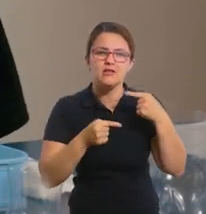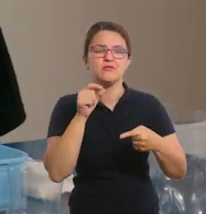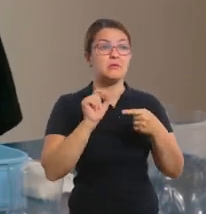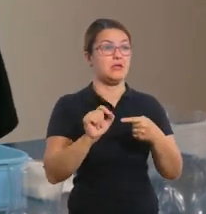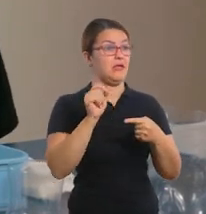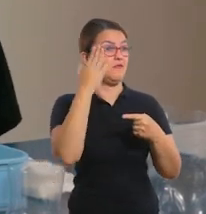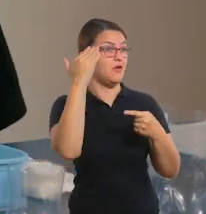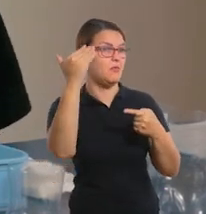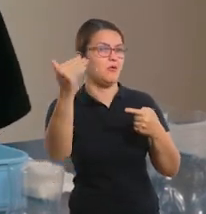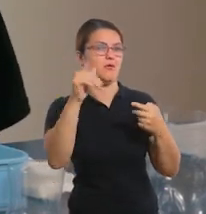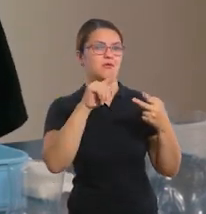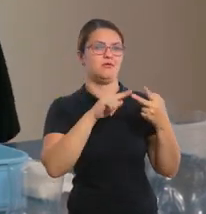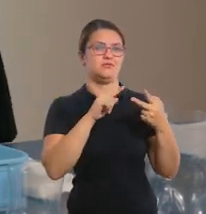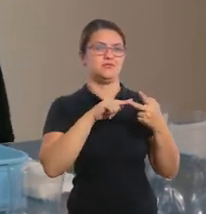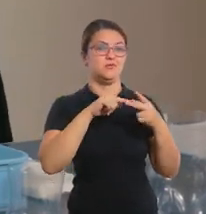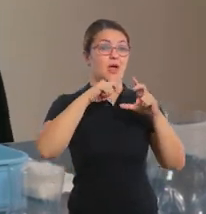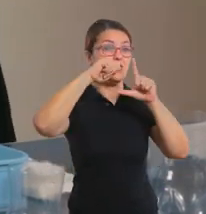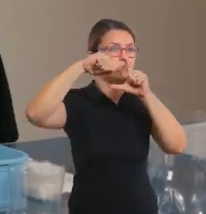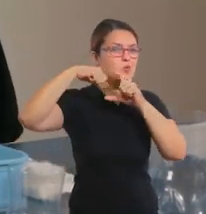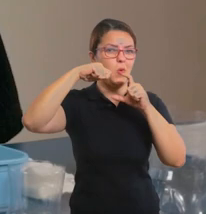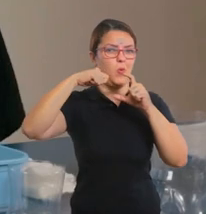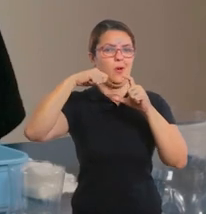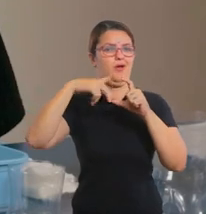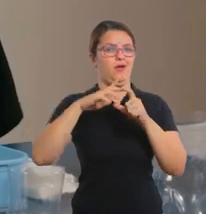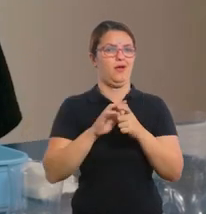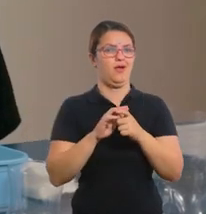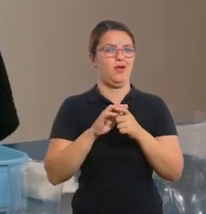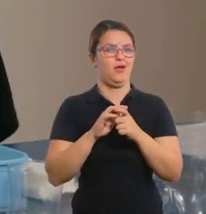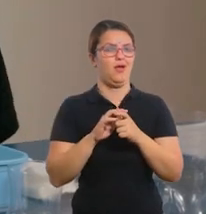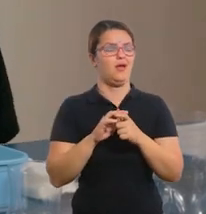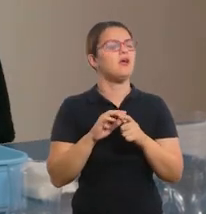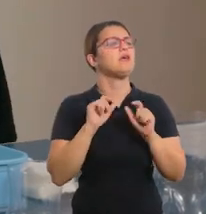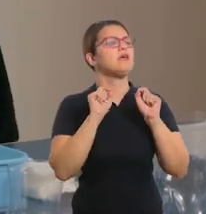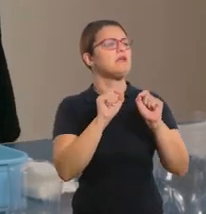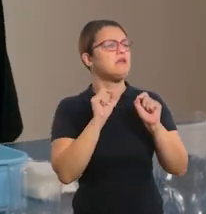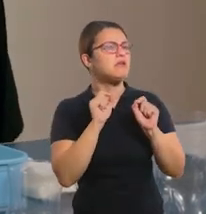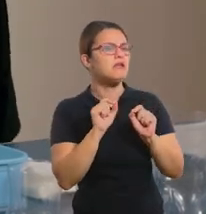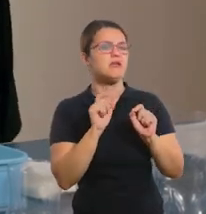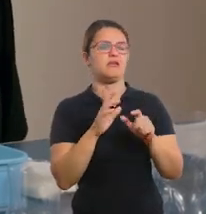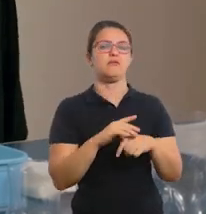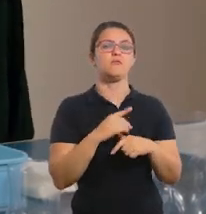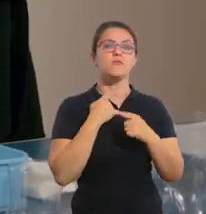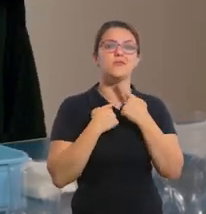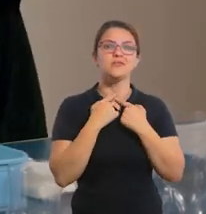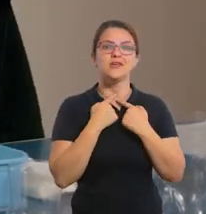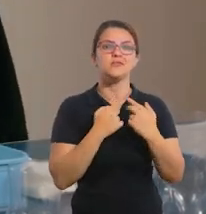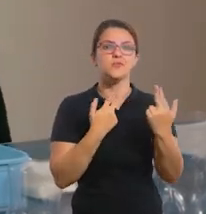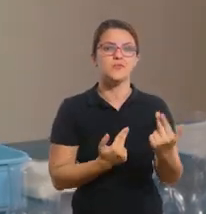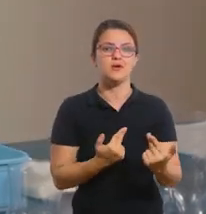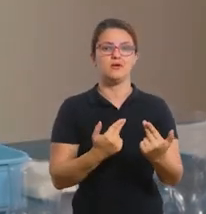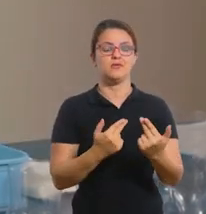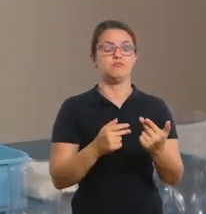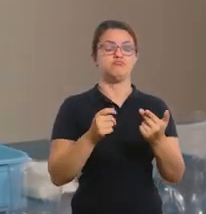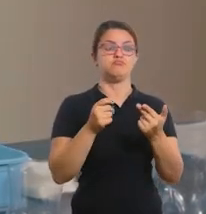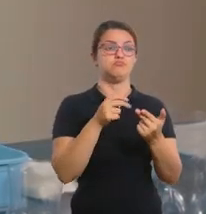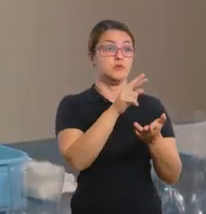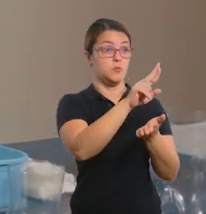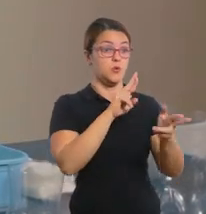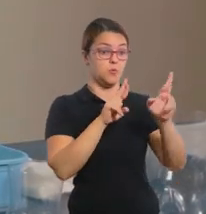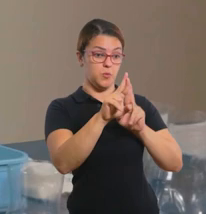ele vai imaginar quem ele seria e você vai inserir as respostas fazendo tudo no caderno, tá?